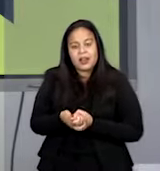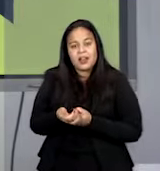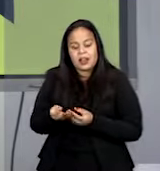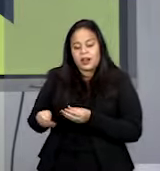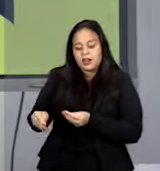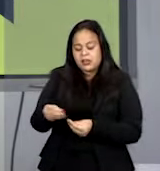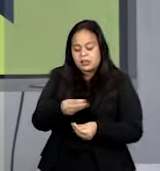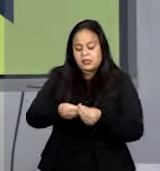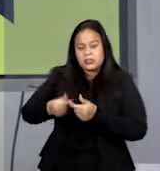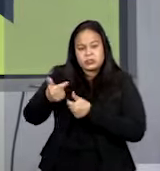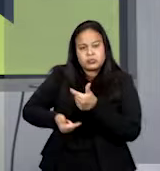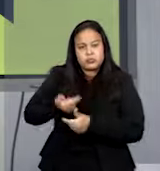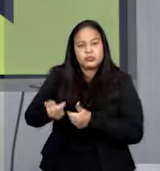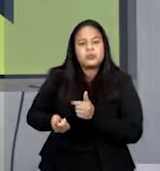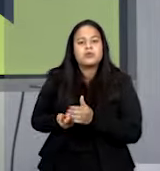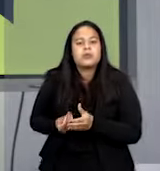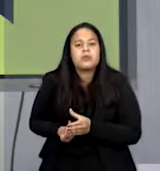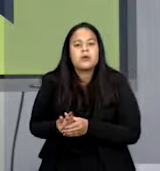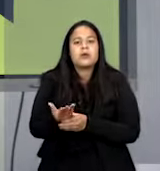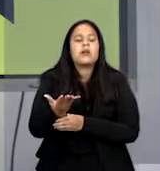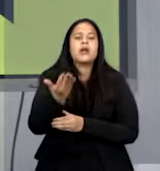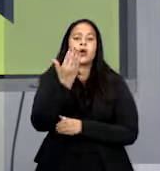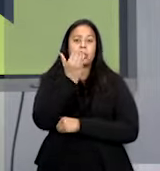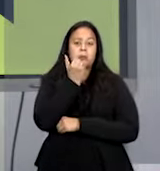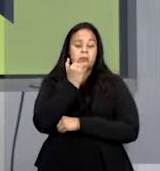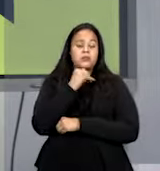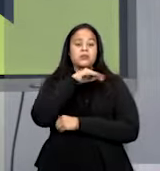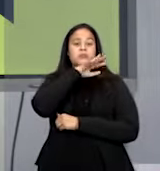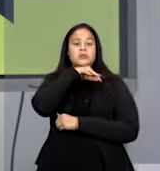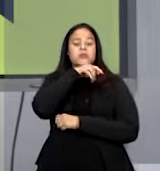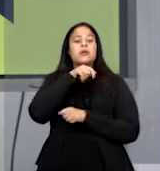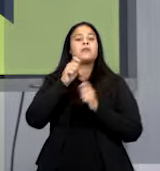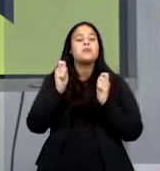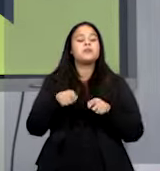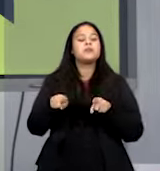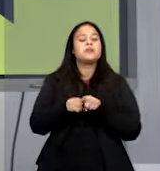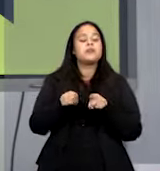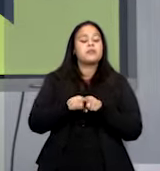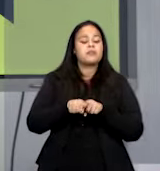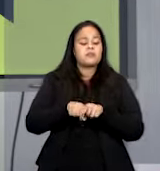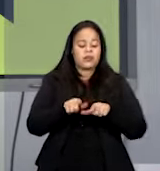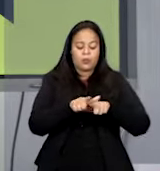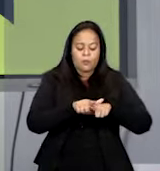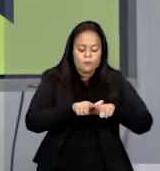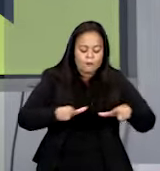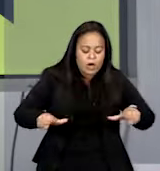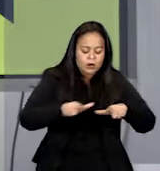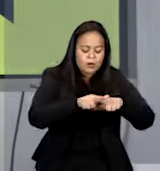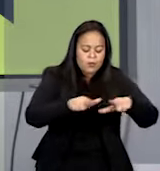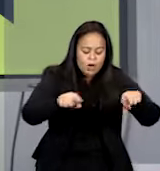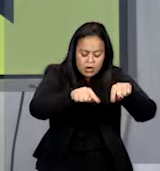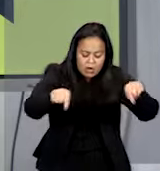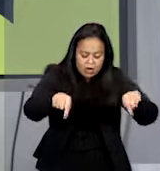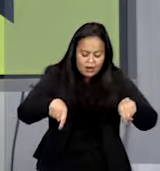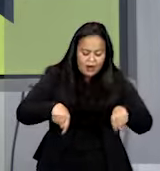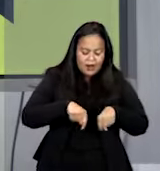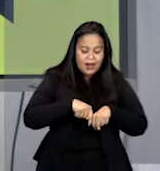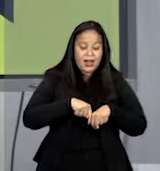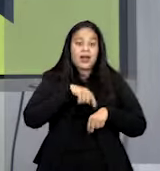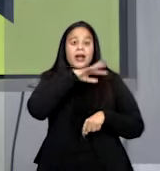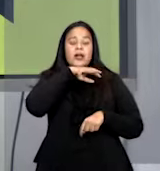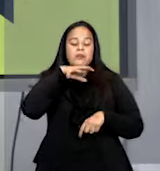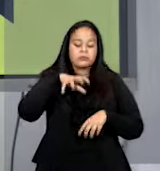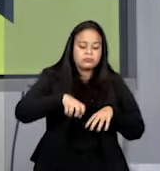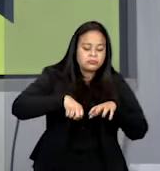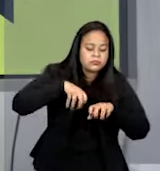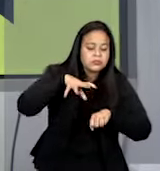comerem, precisei desmatar, ou eu preciso ter pasto para que eles se alimentem, precisei desmatar também. Então,